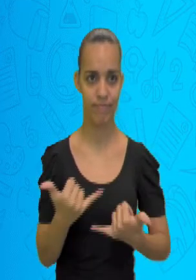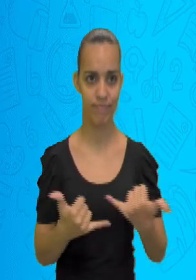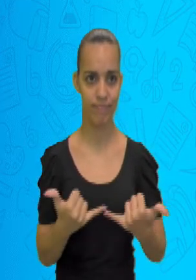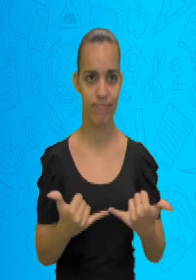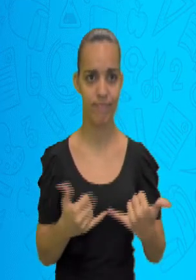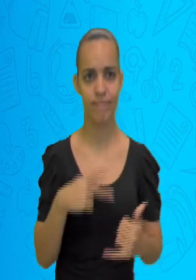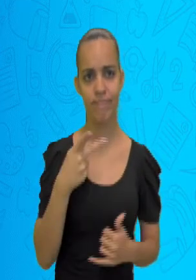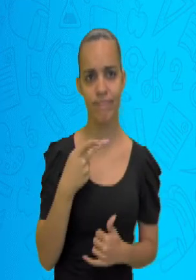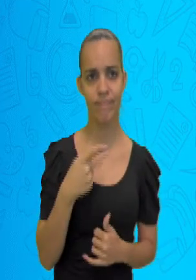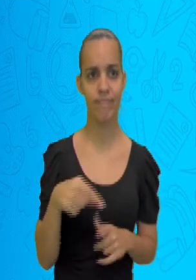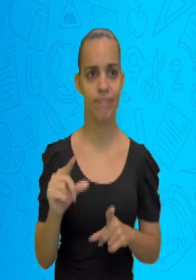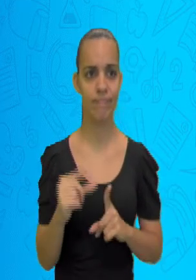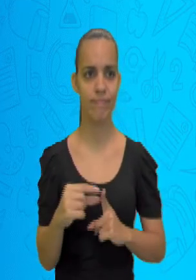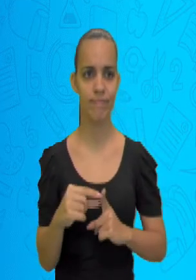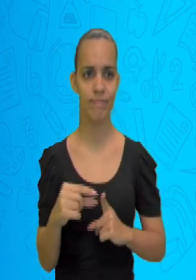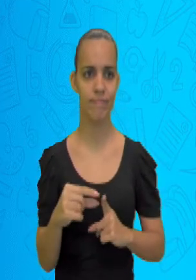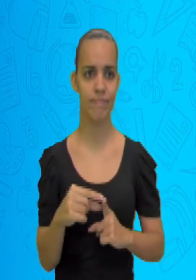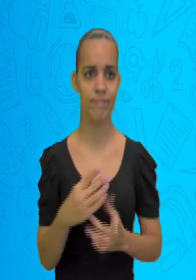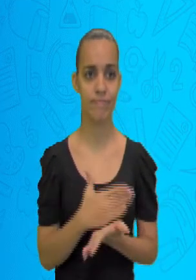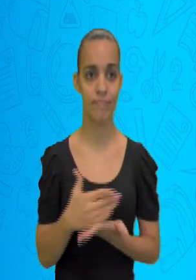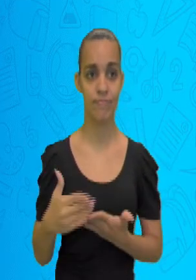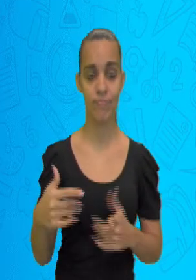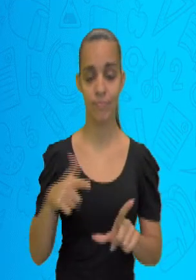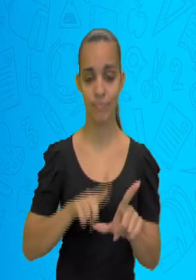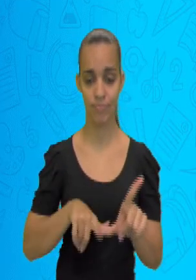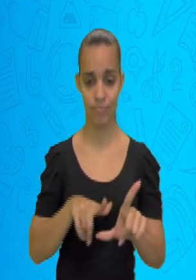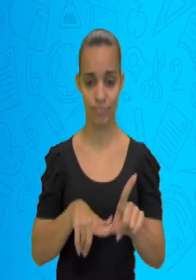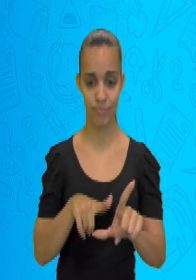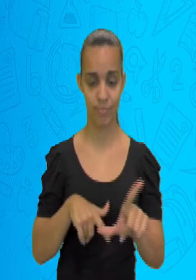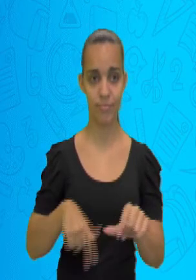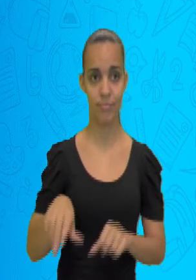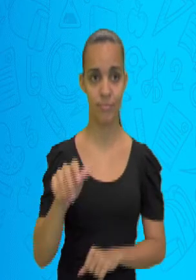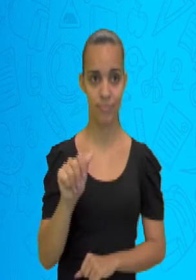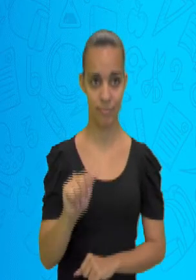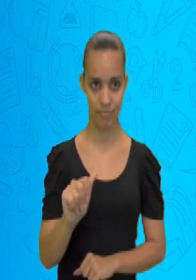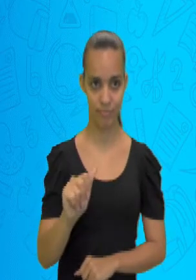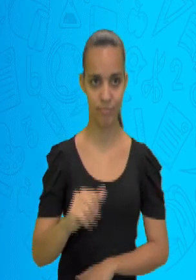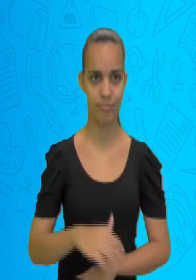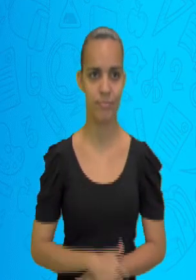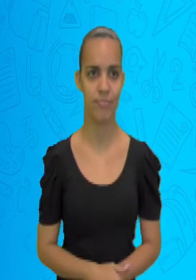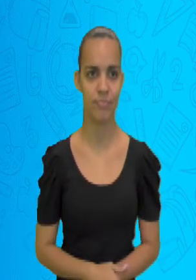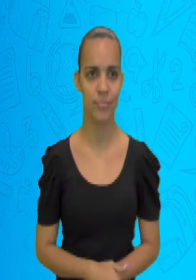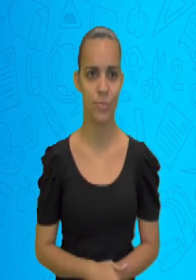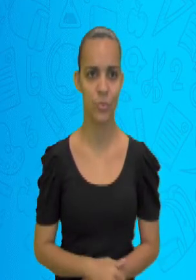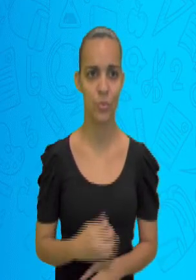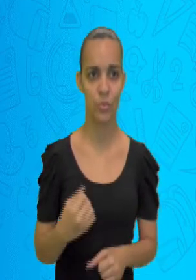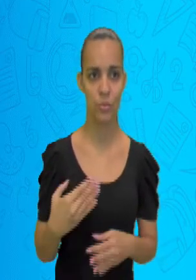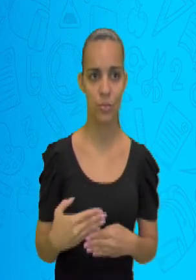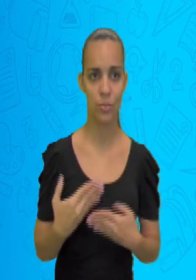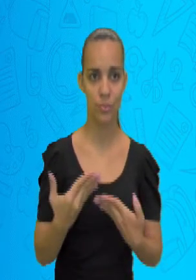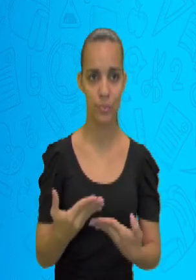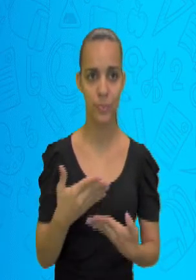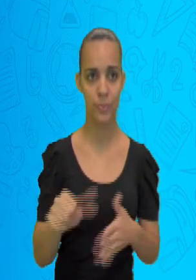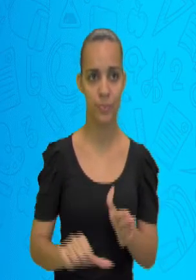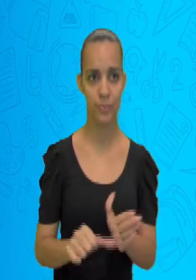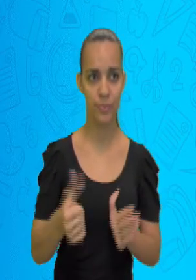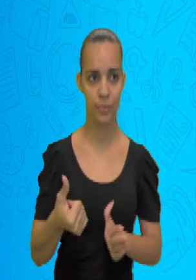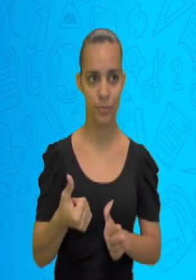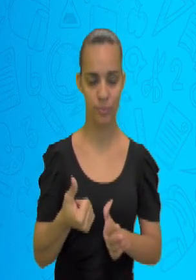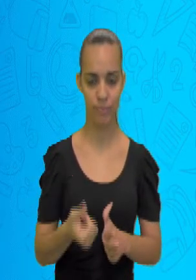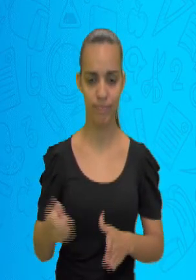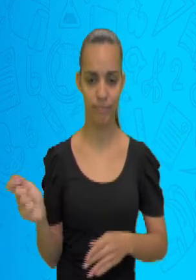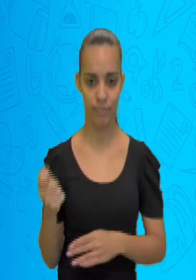brincadeira citando uma palavra que comece com letra A. que constitui o